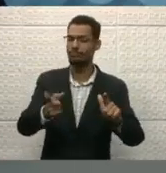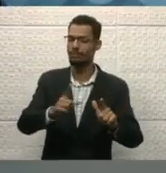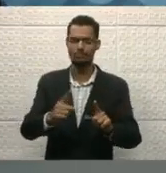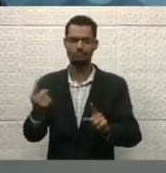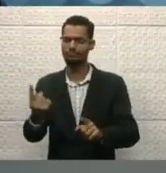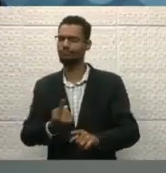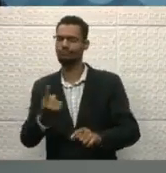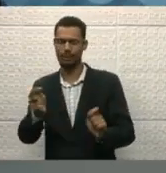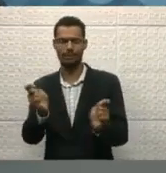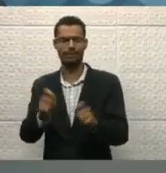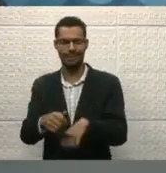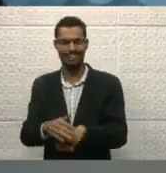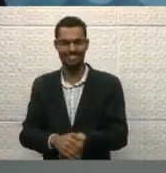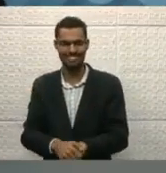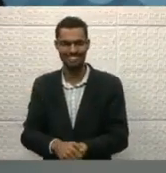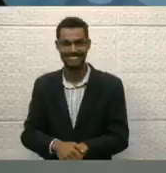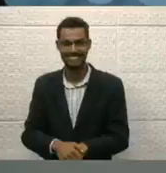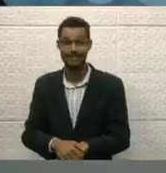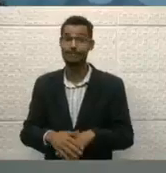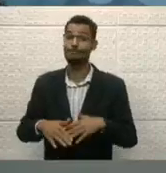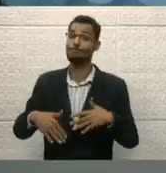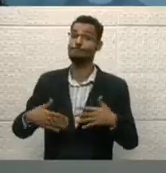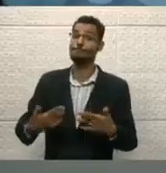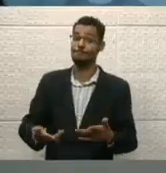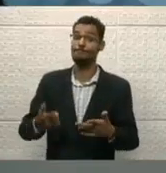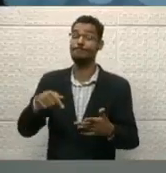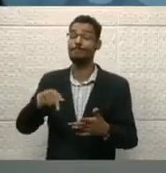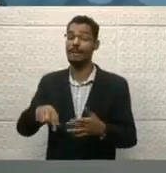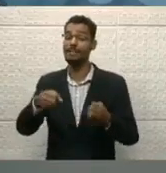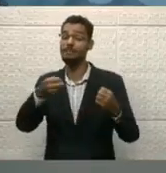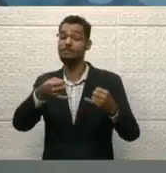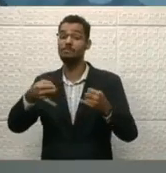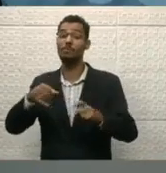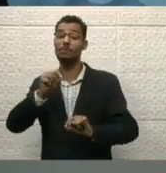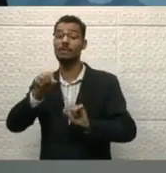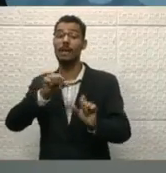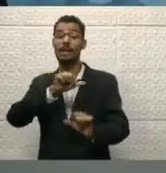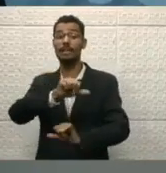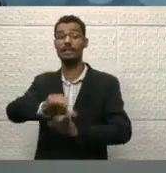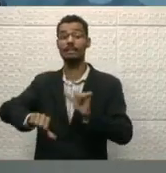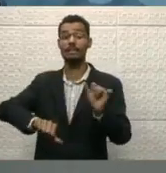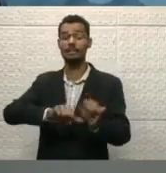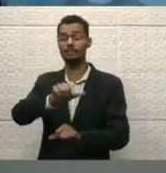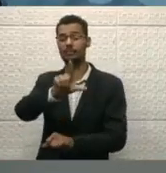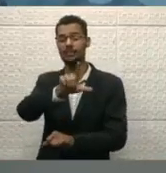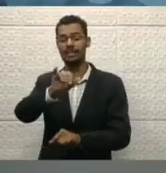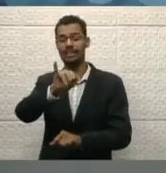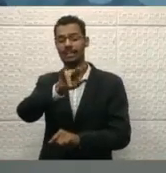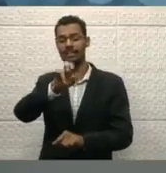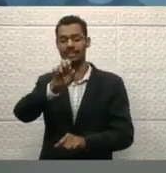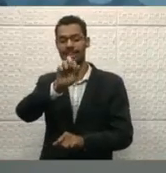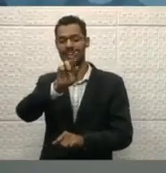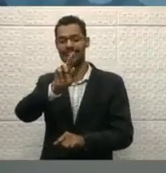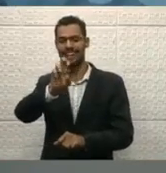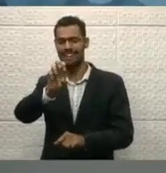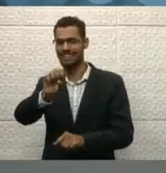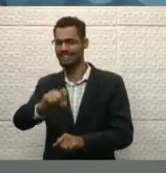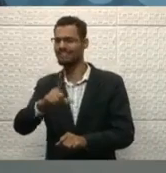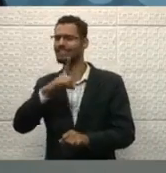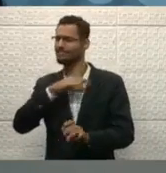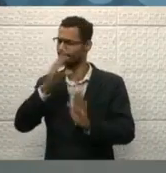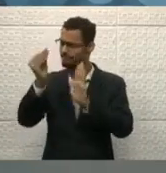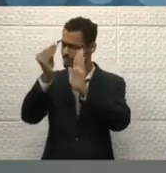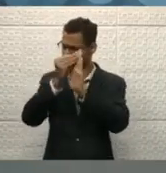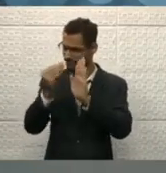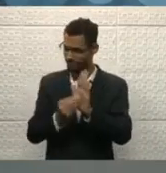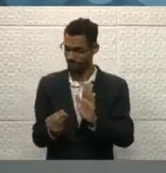linearmente independente. E logo em seguida nós avaliamos as transformações lineares, que são aplicações